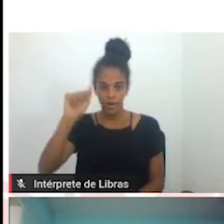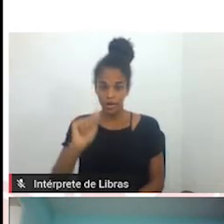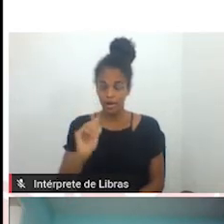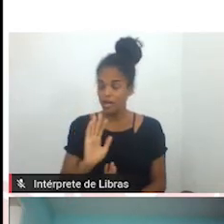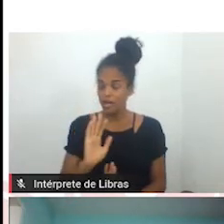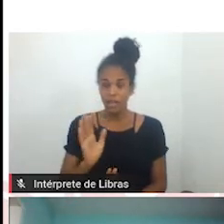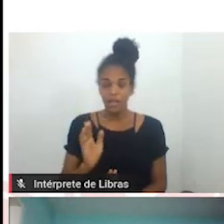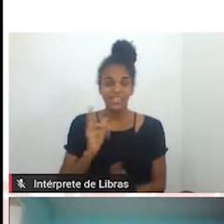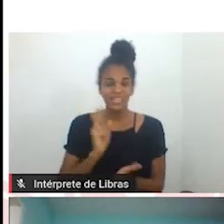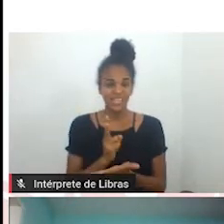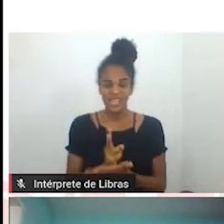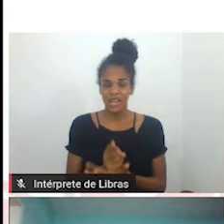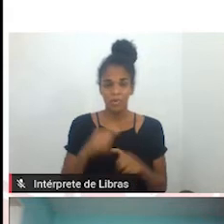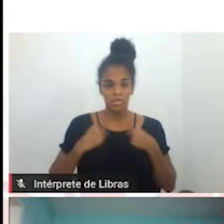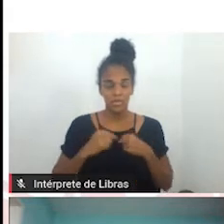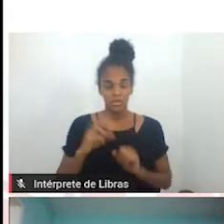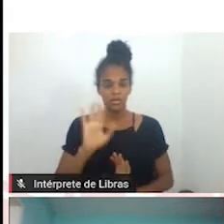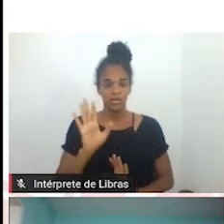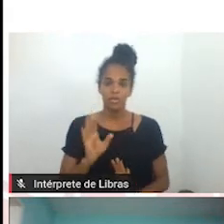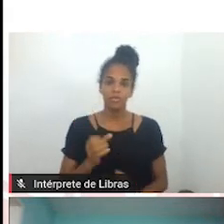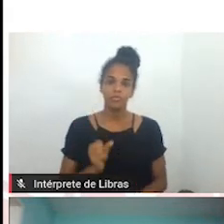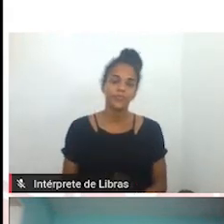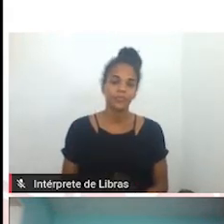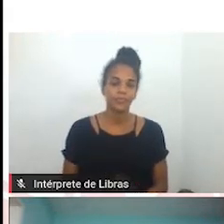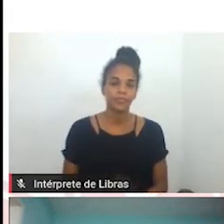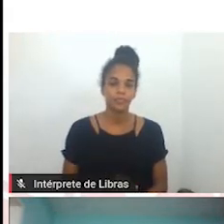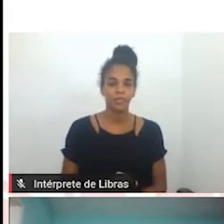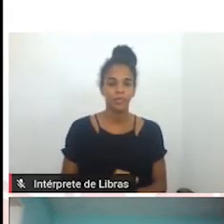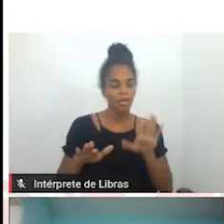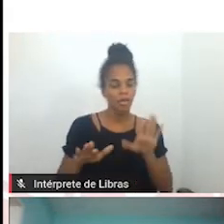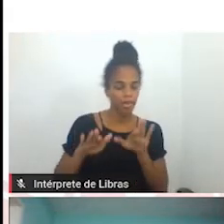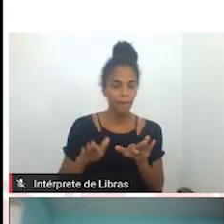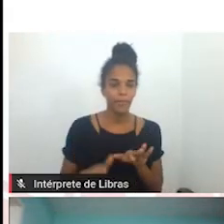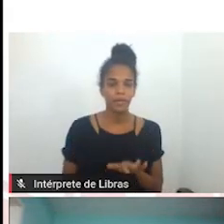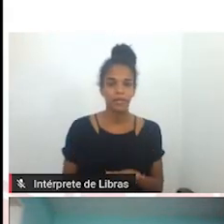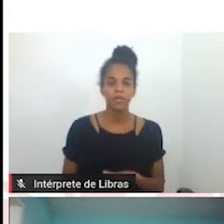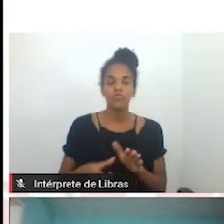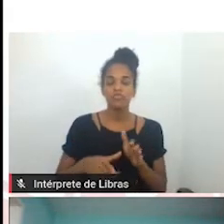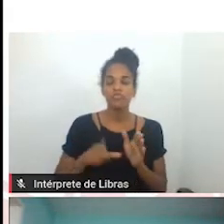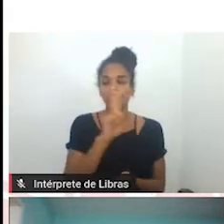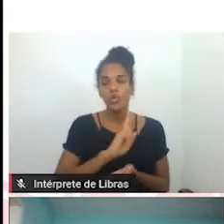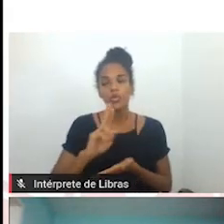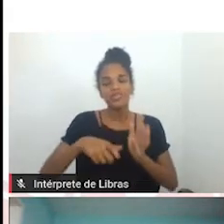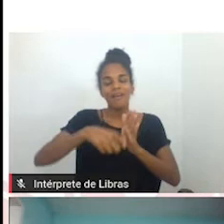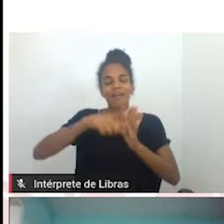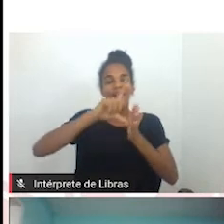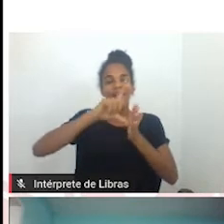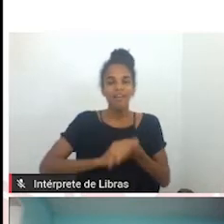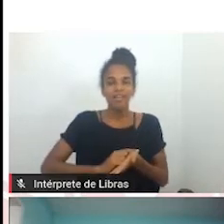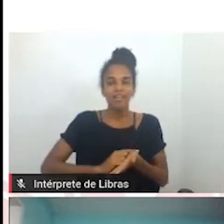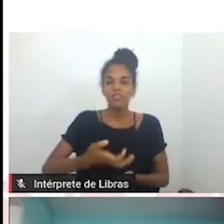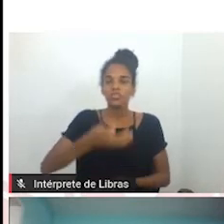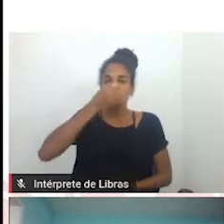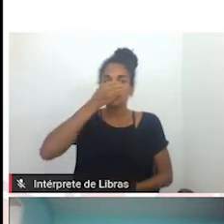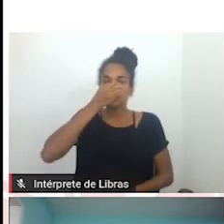broncodilatador, aí usa a aerocâmera. Isso a gente vai usar na pré-oxigenação, porque a gente não vai ambusar o paciente, a gente vai apenas